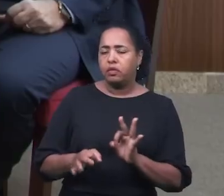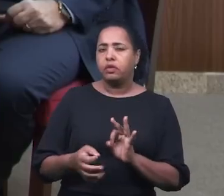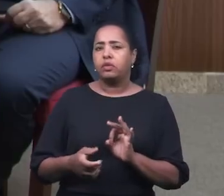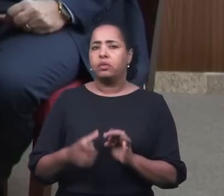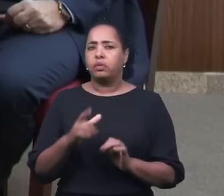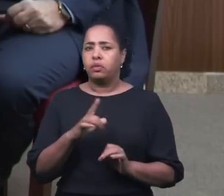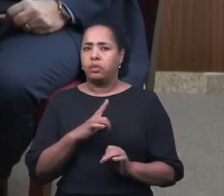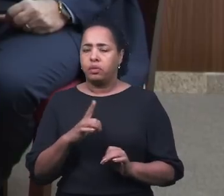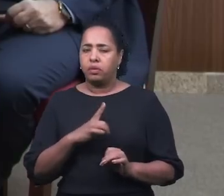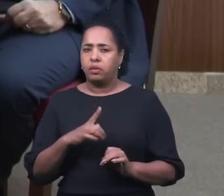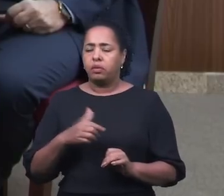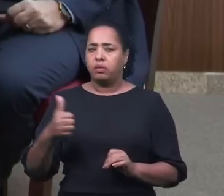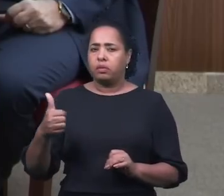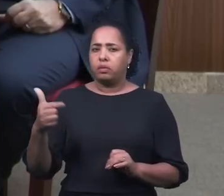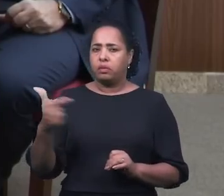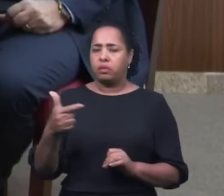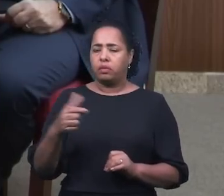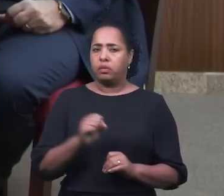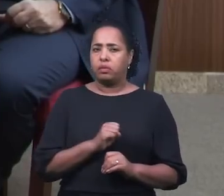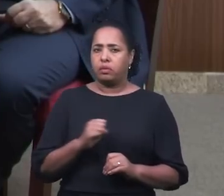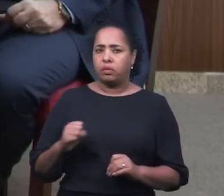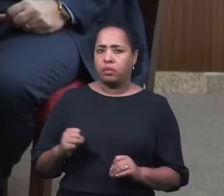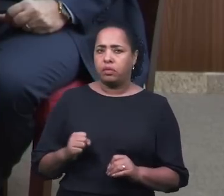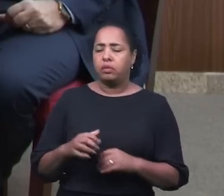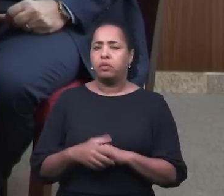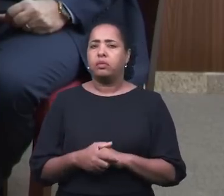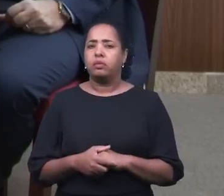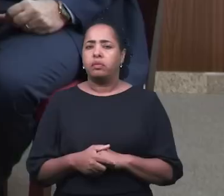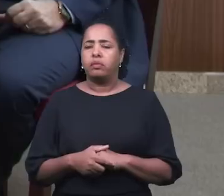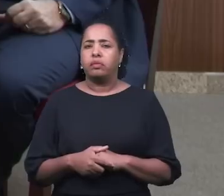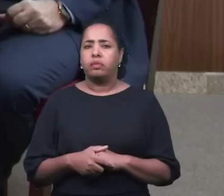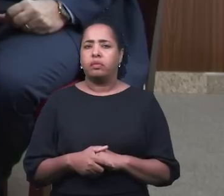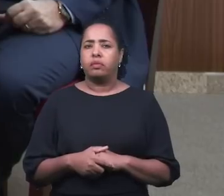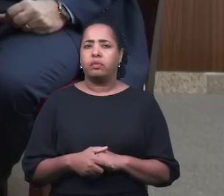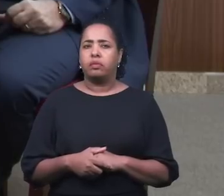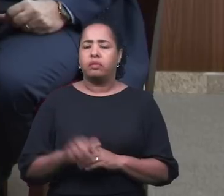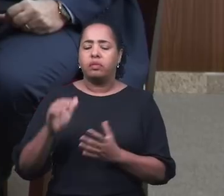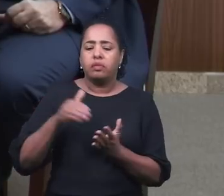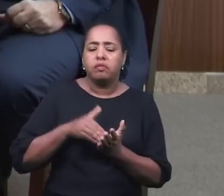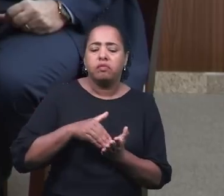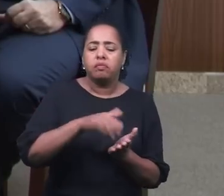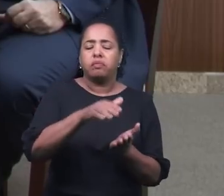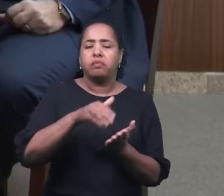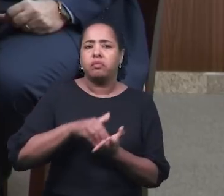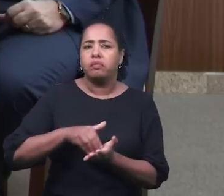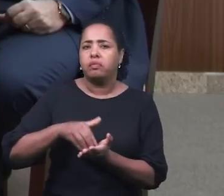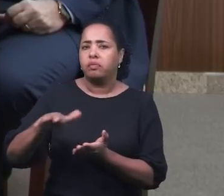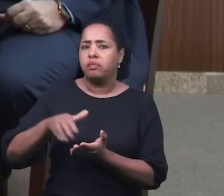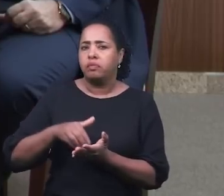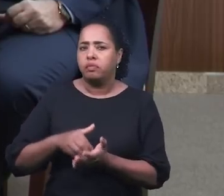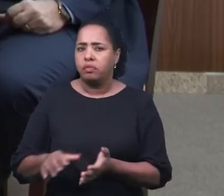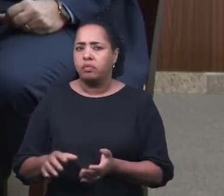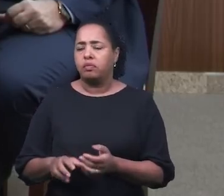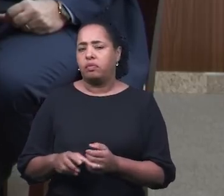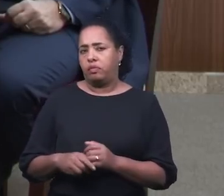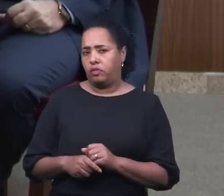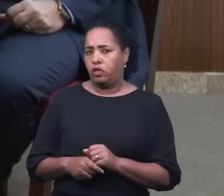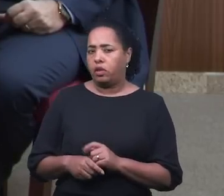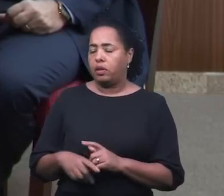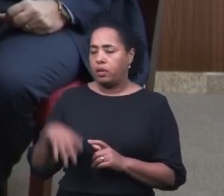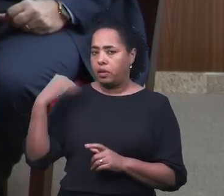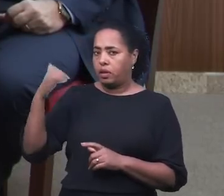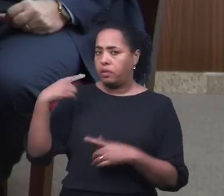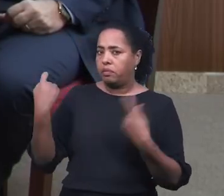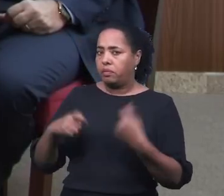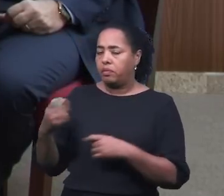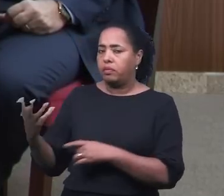capítulo 5 de 2 Samuel. Eles não poderiam entrar, eles seriam lançados fora daquela cidade, se Davi não conquistasse aquela